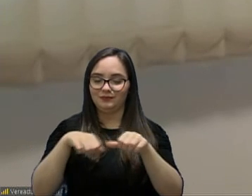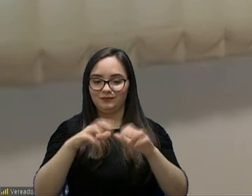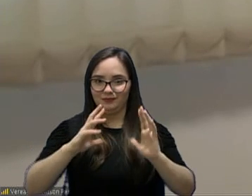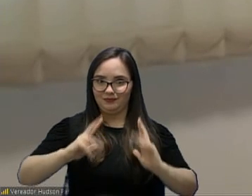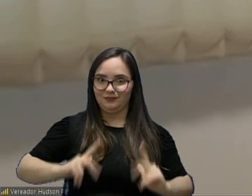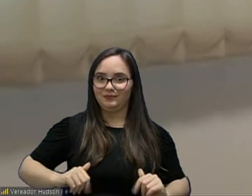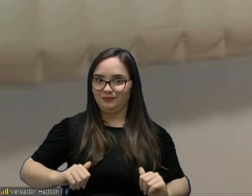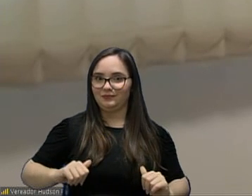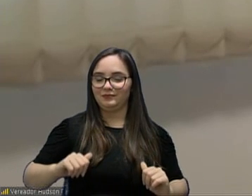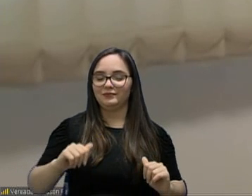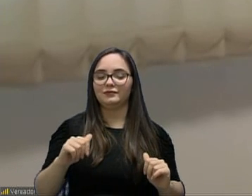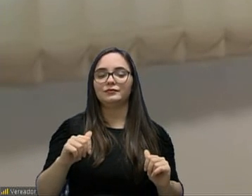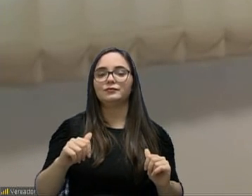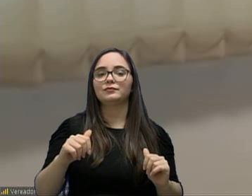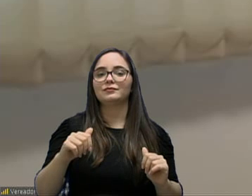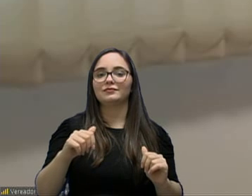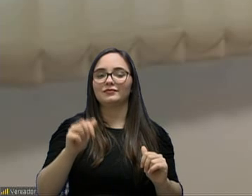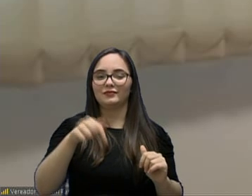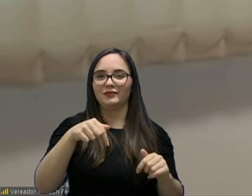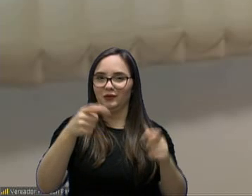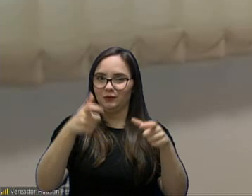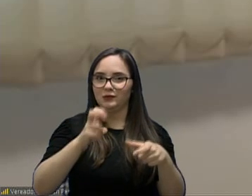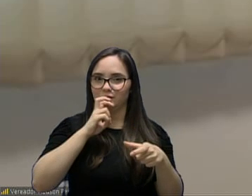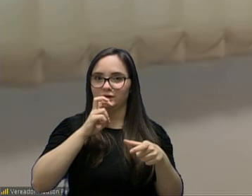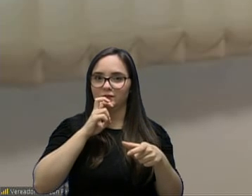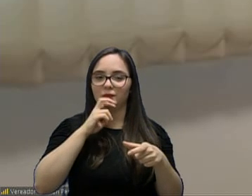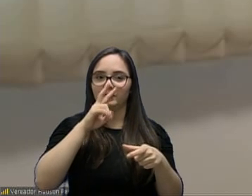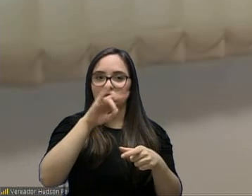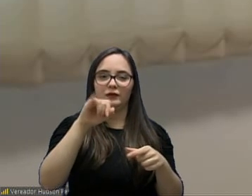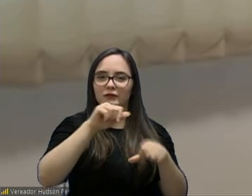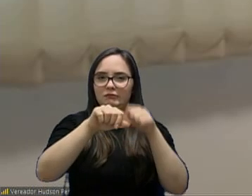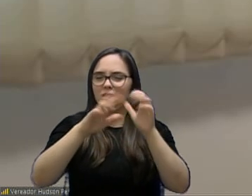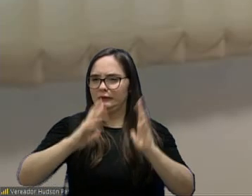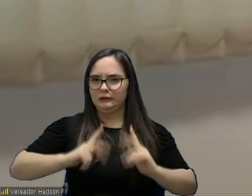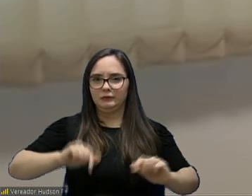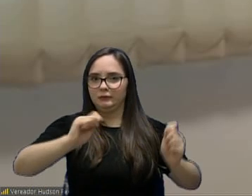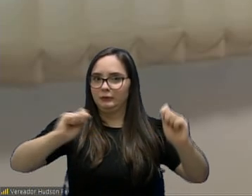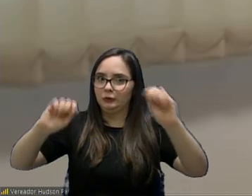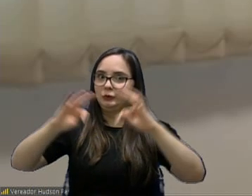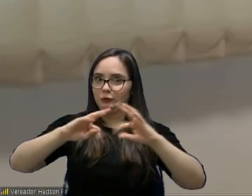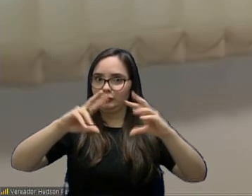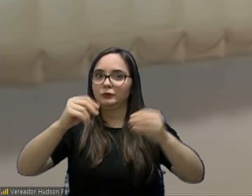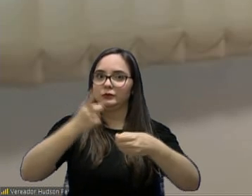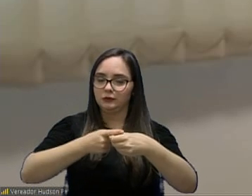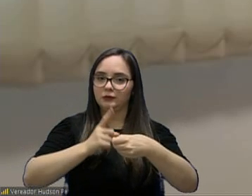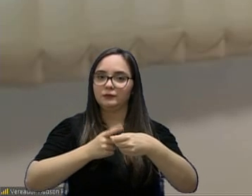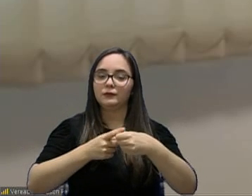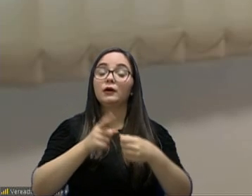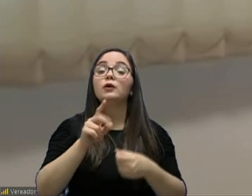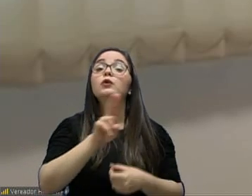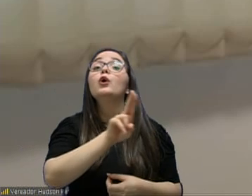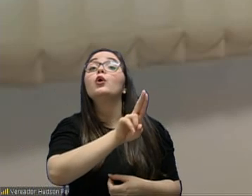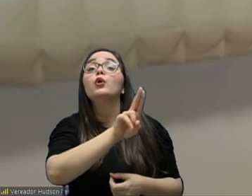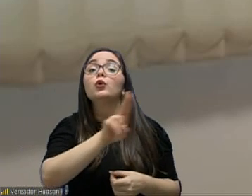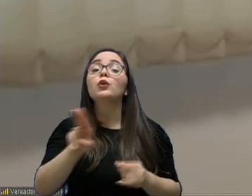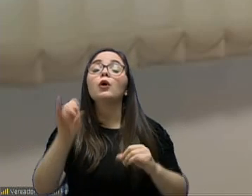O hipoclorito, ele foi conseguido pela Fundação Baldírio do Amaral. É uma doação gigantesca